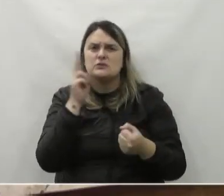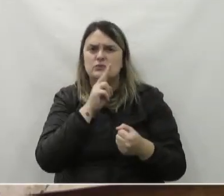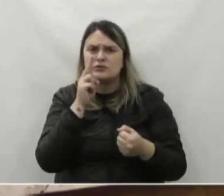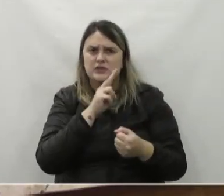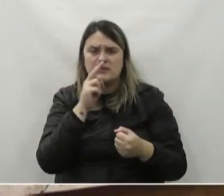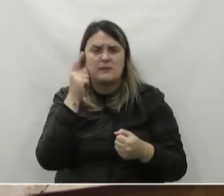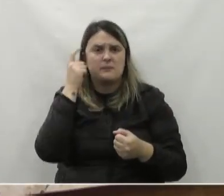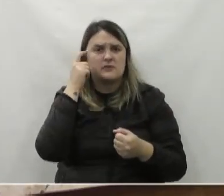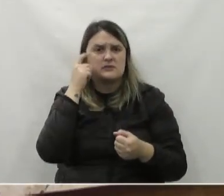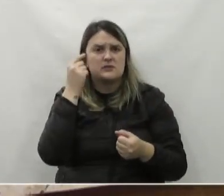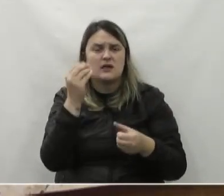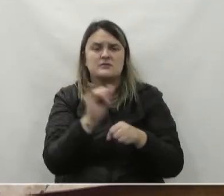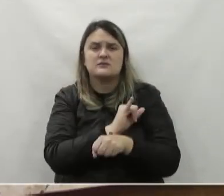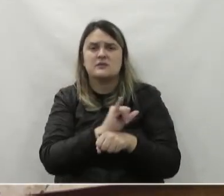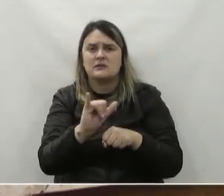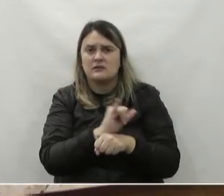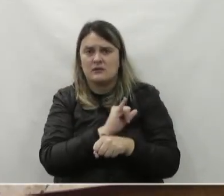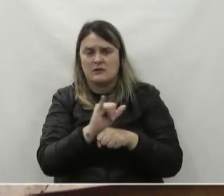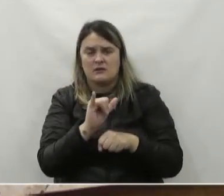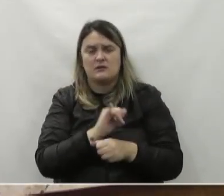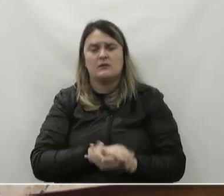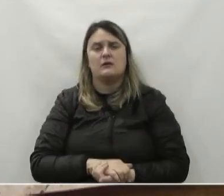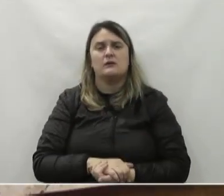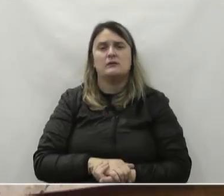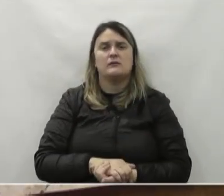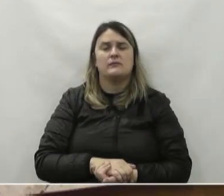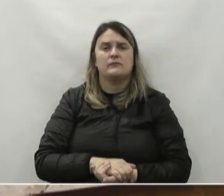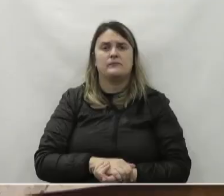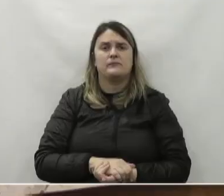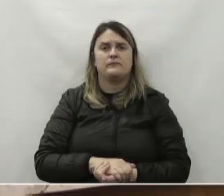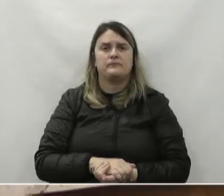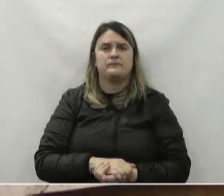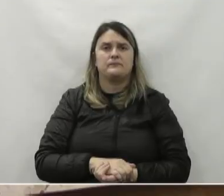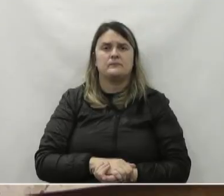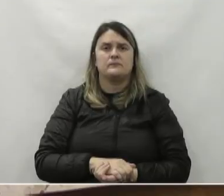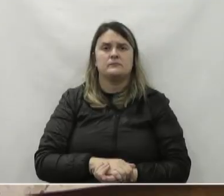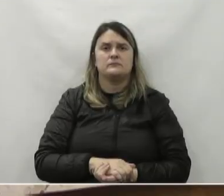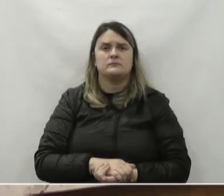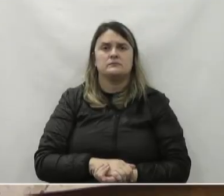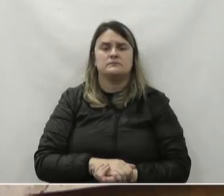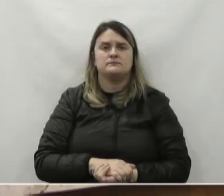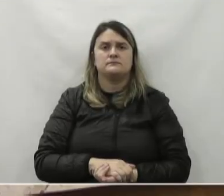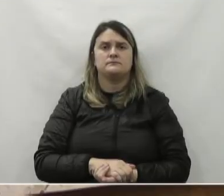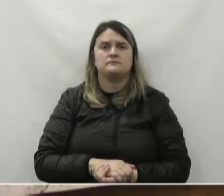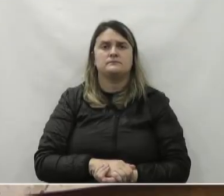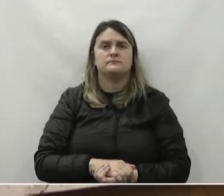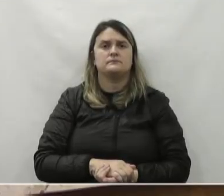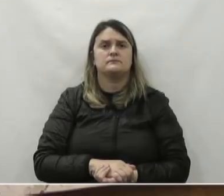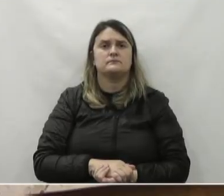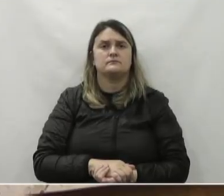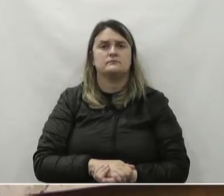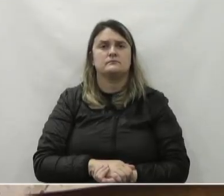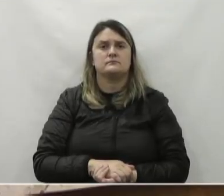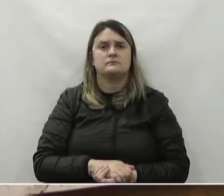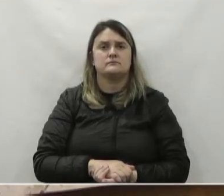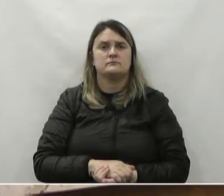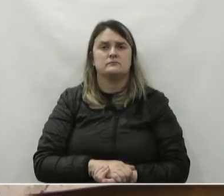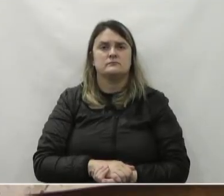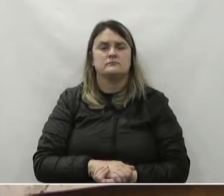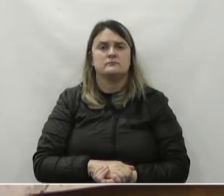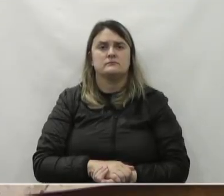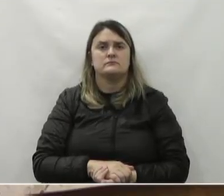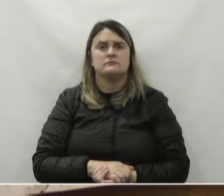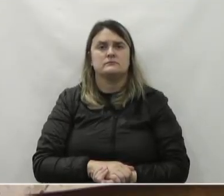feito. É urgente isso aí, né? E mais ainda, nós